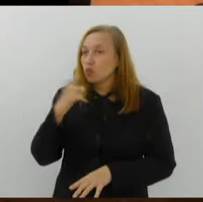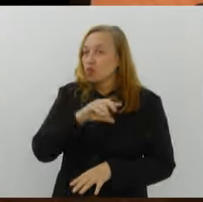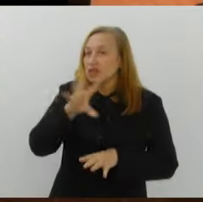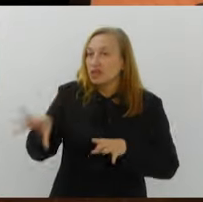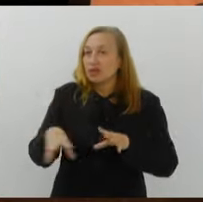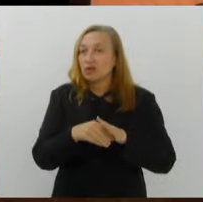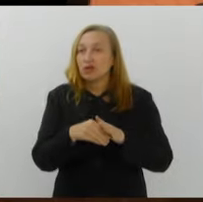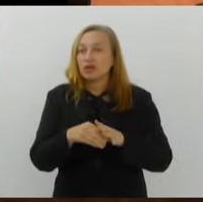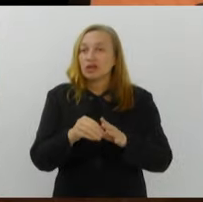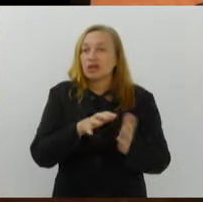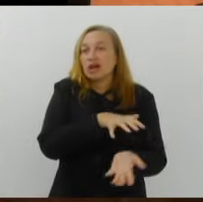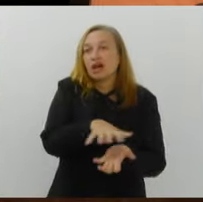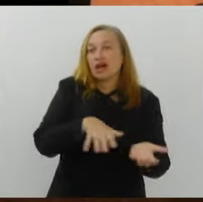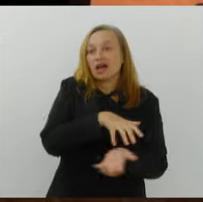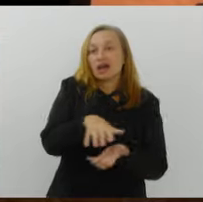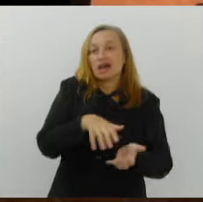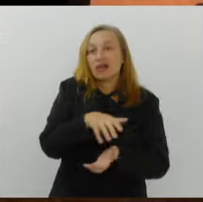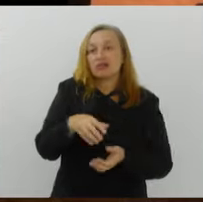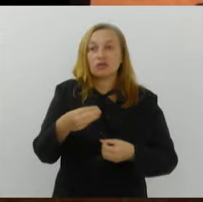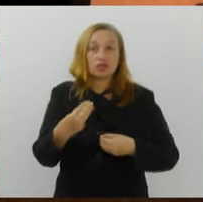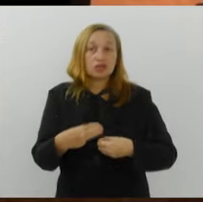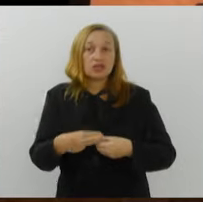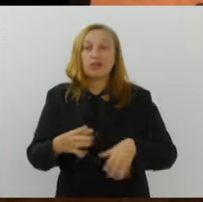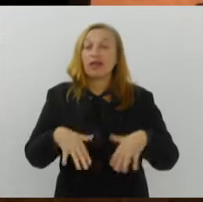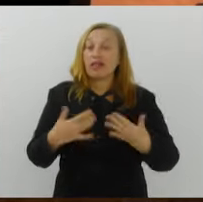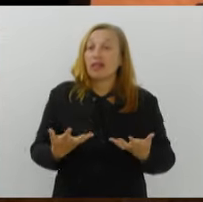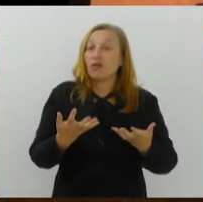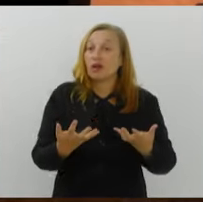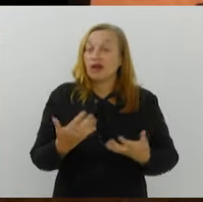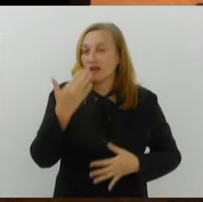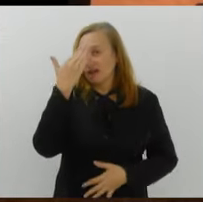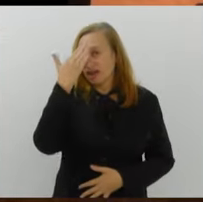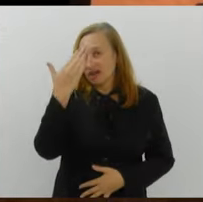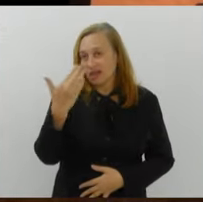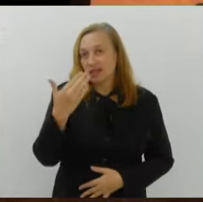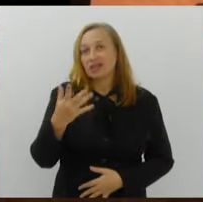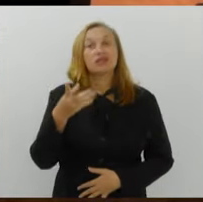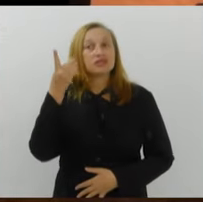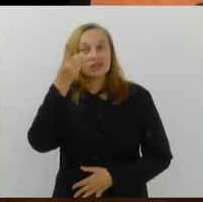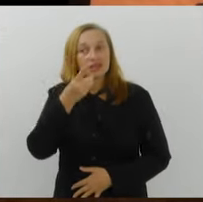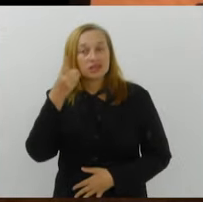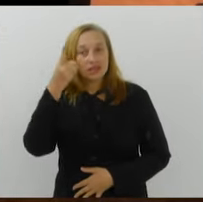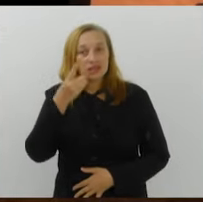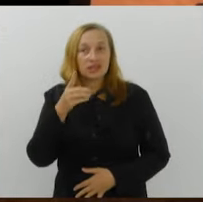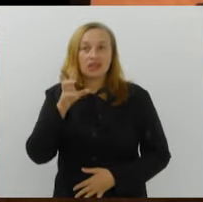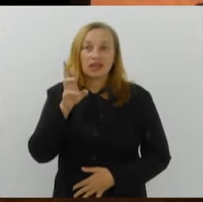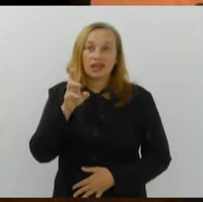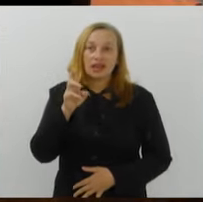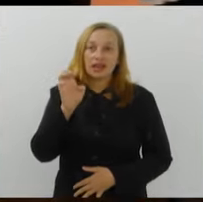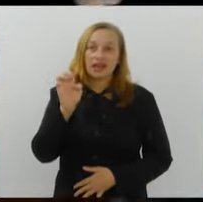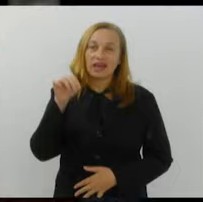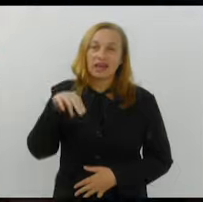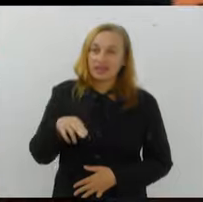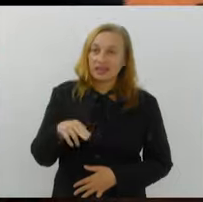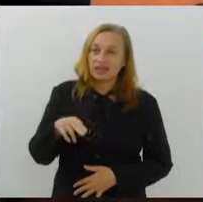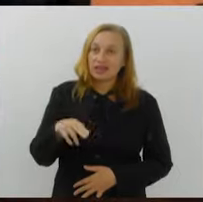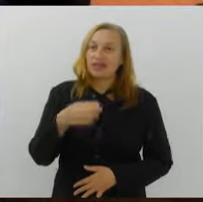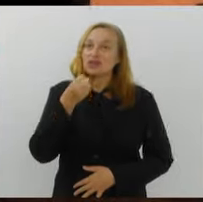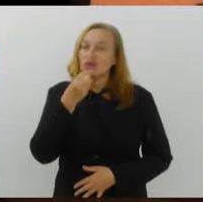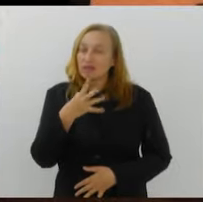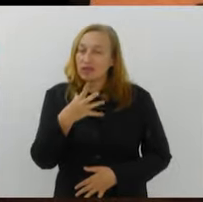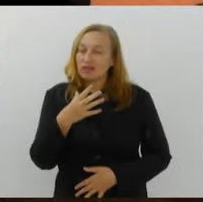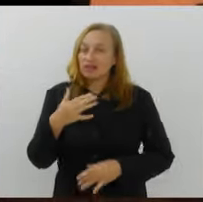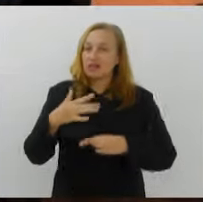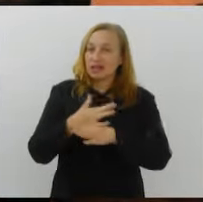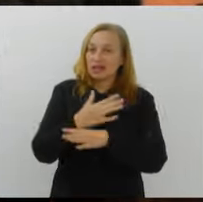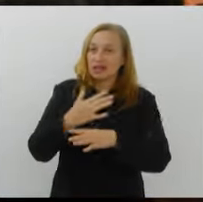uma greve no nosso município. Então, eu quero aqui agradecer ao deputado Renan Jordi pelo bem que faz a cidade